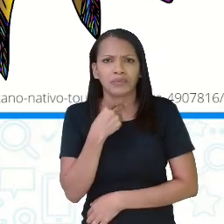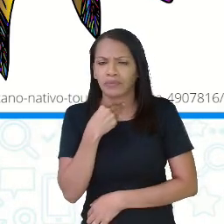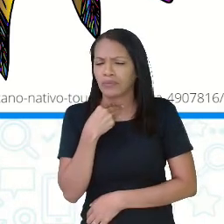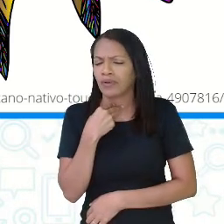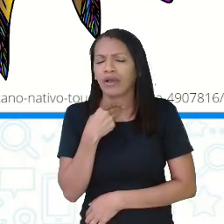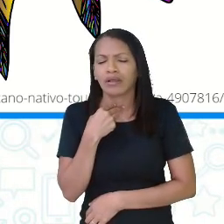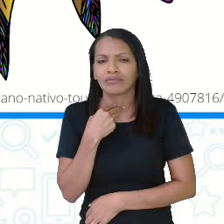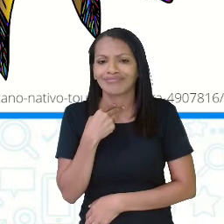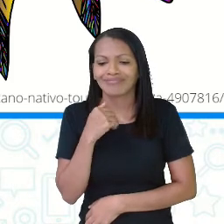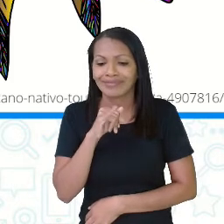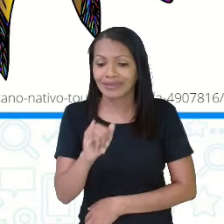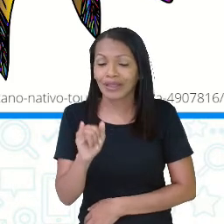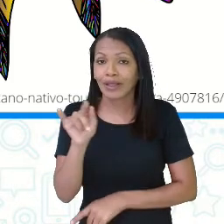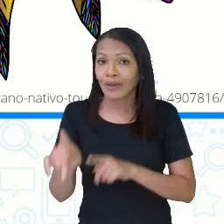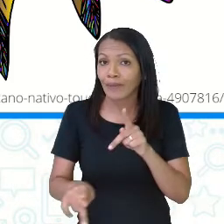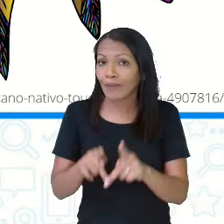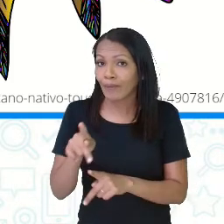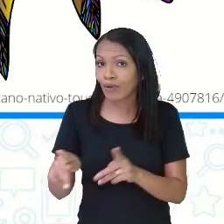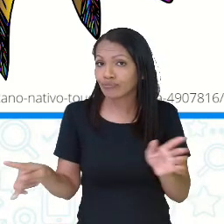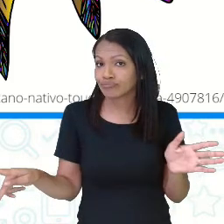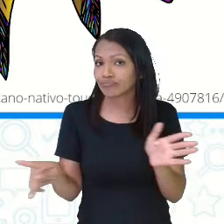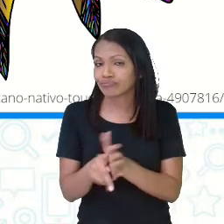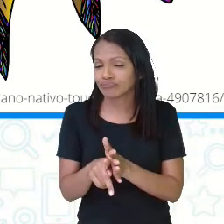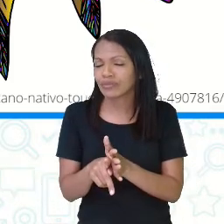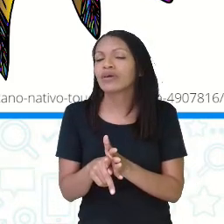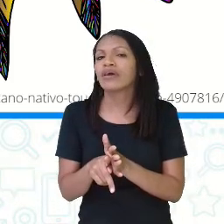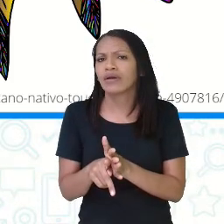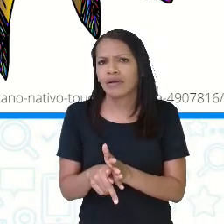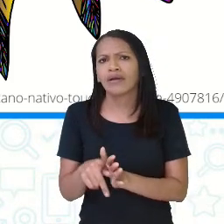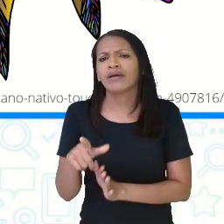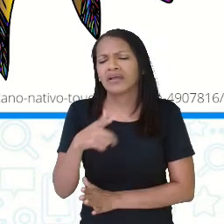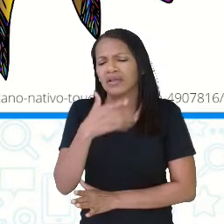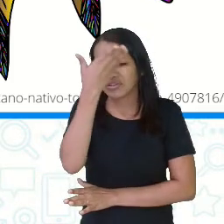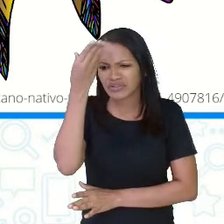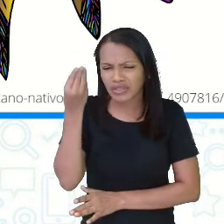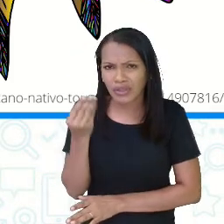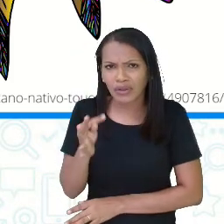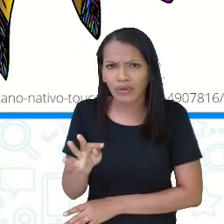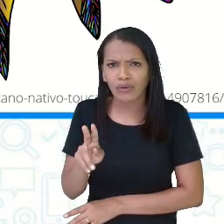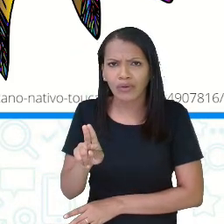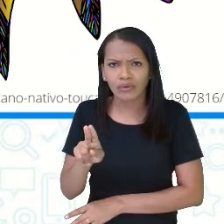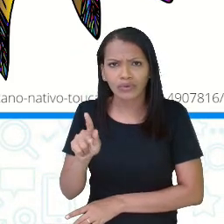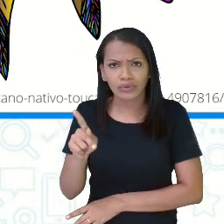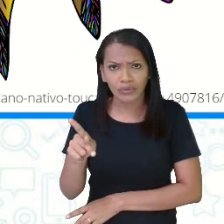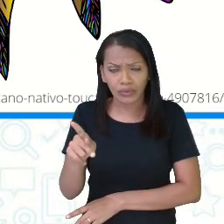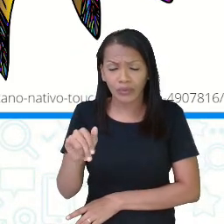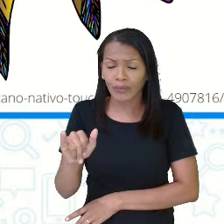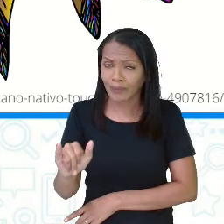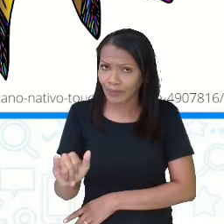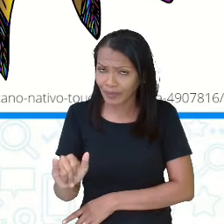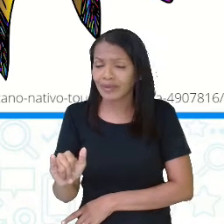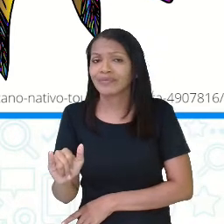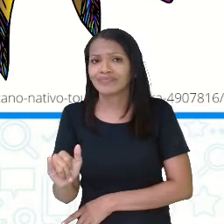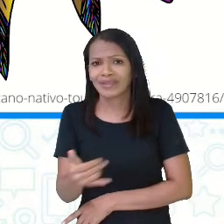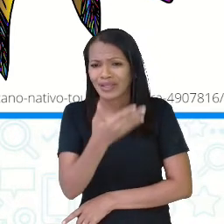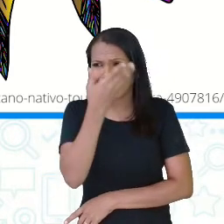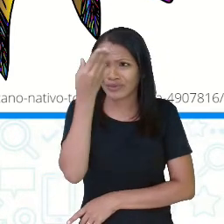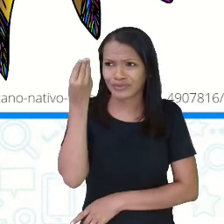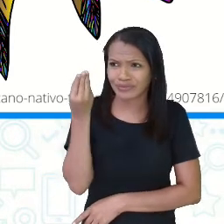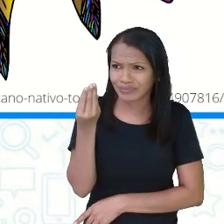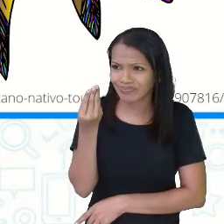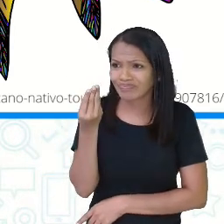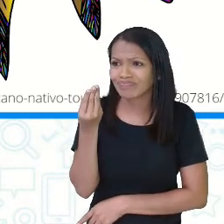cambeba esqueceram a língua tupi. Ainda existem falantes que não a deixam sumir. No ensinamento dos